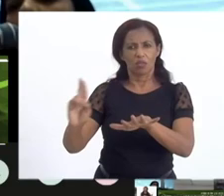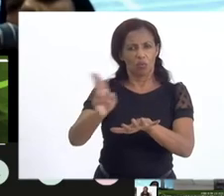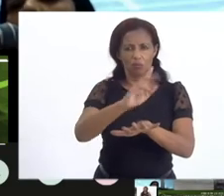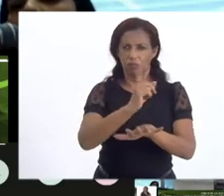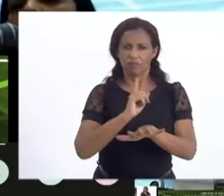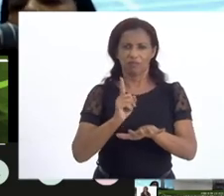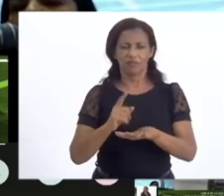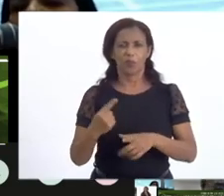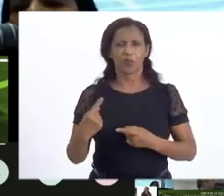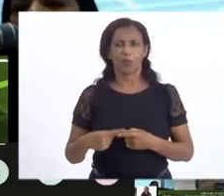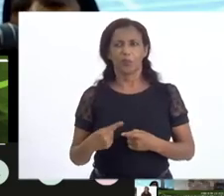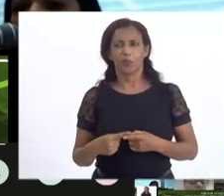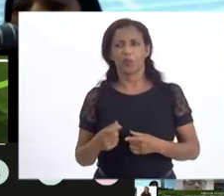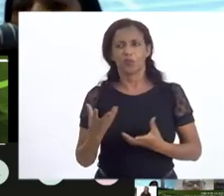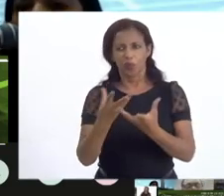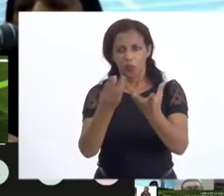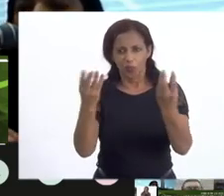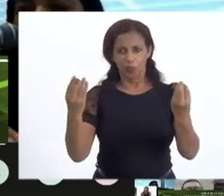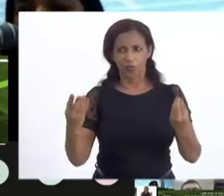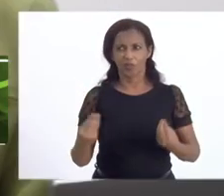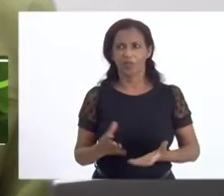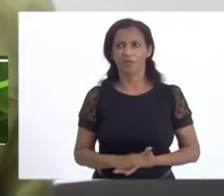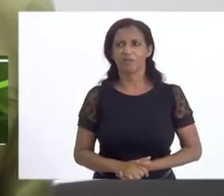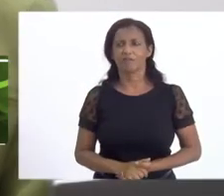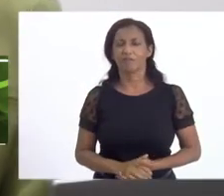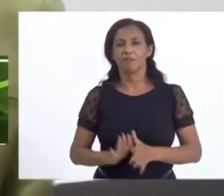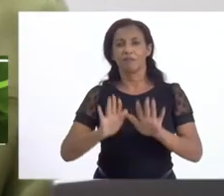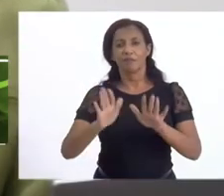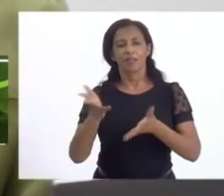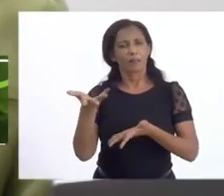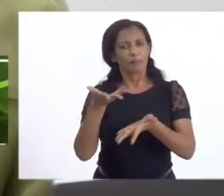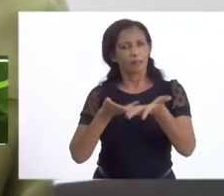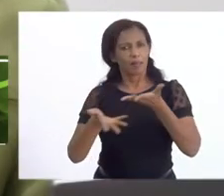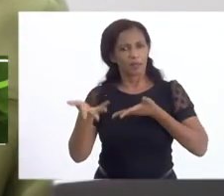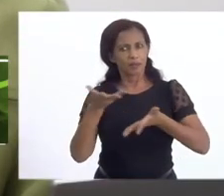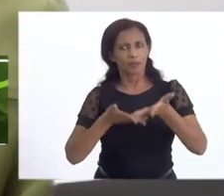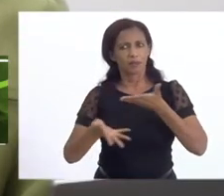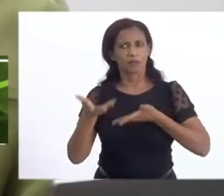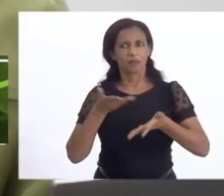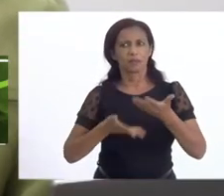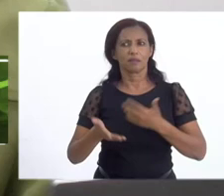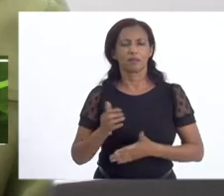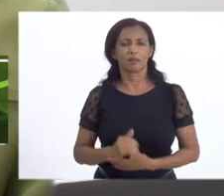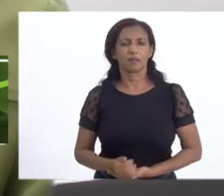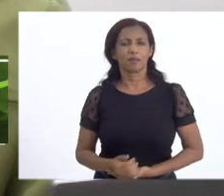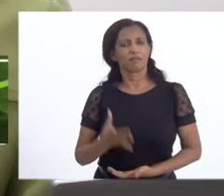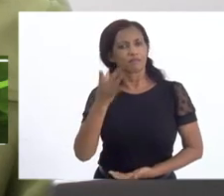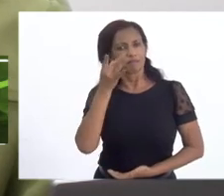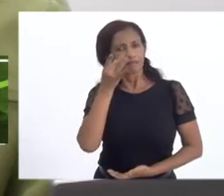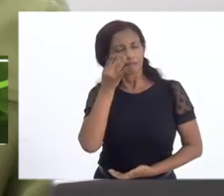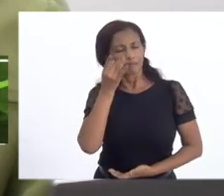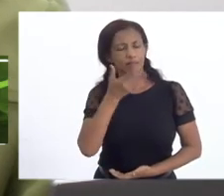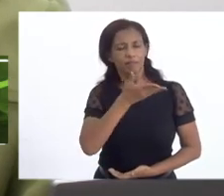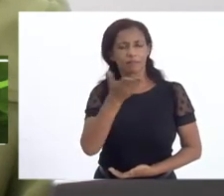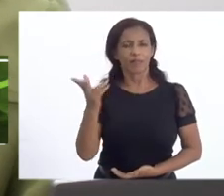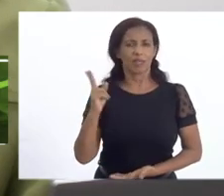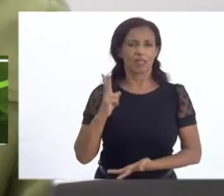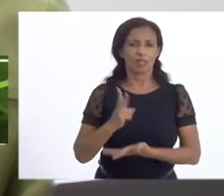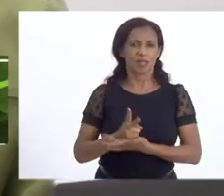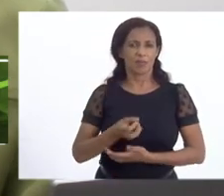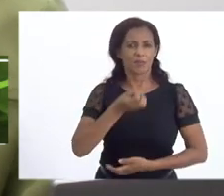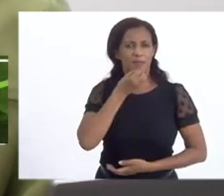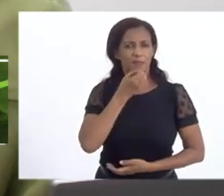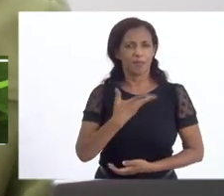um, porque são muitos, mas a participação e a presença de vocês é sempre